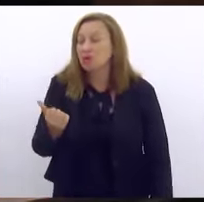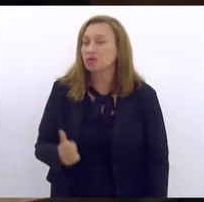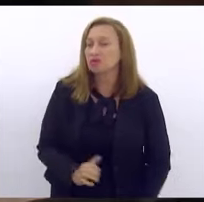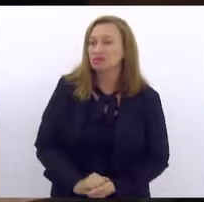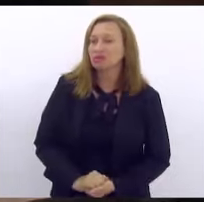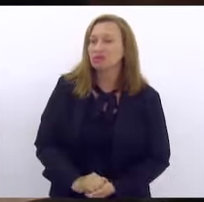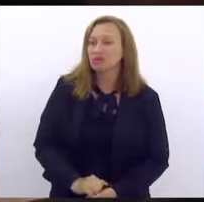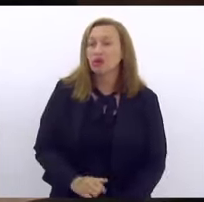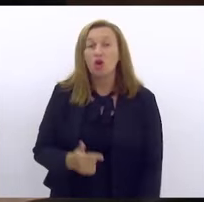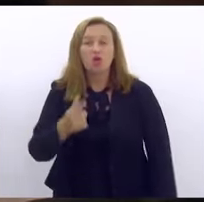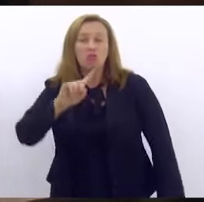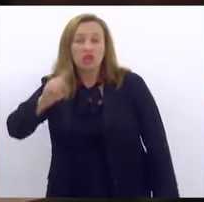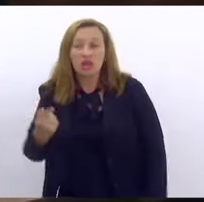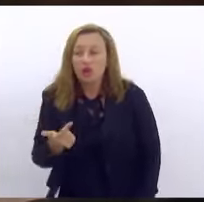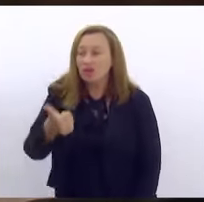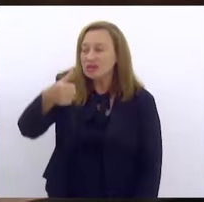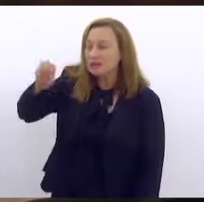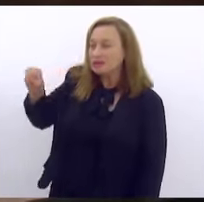R$1 milhão e alguma coisa, R$1.100.000.